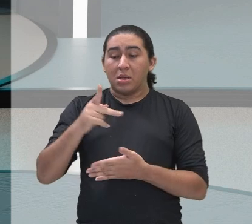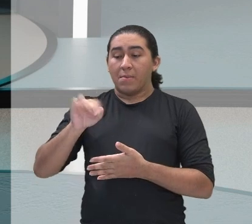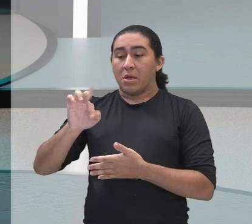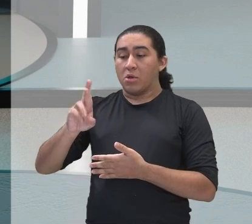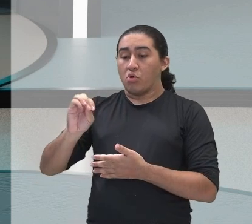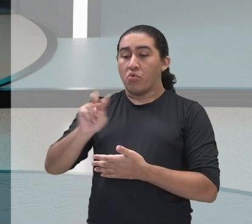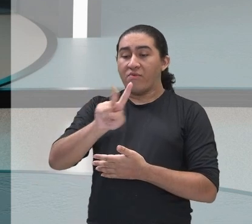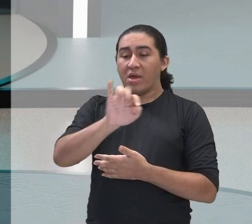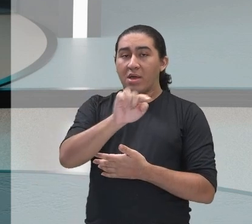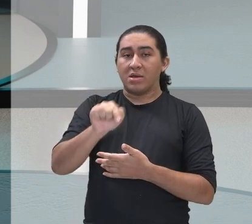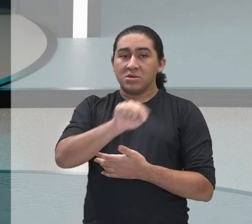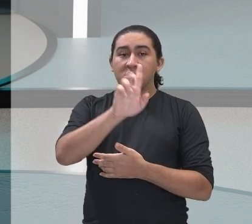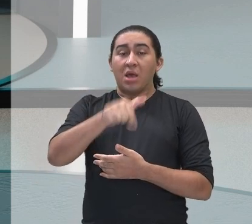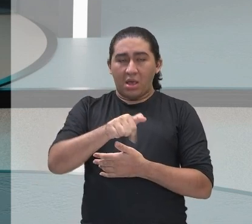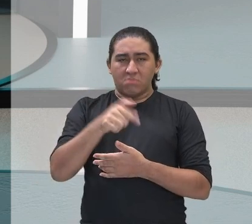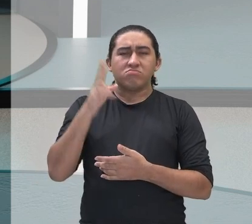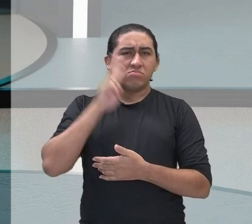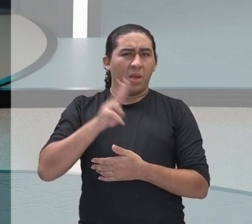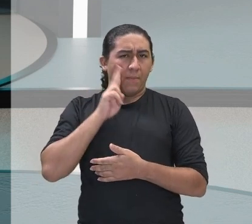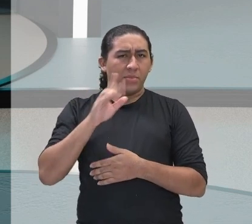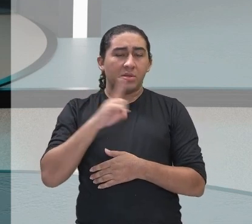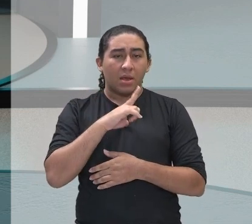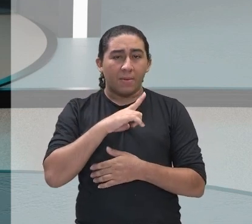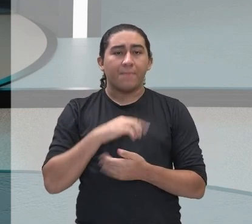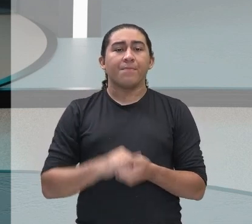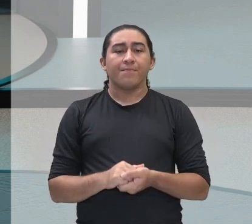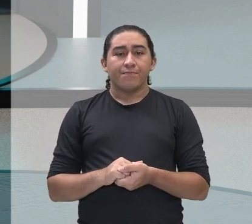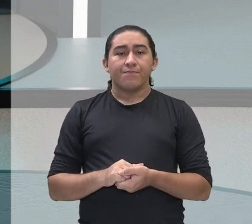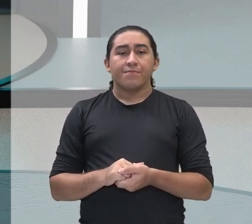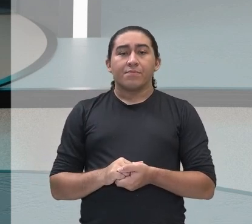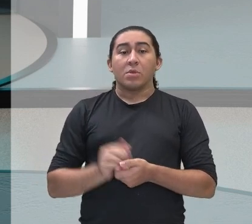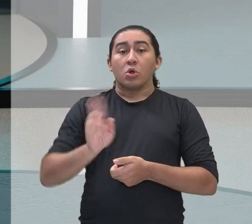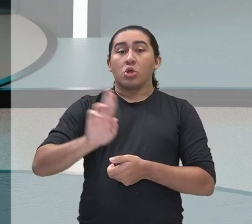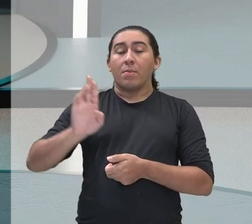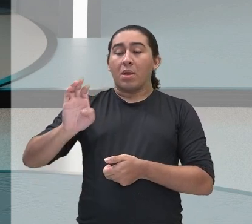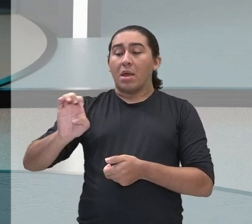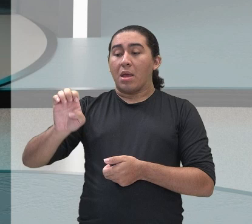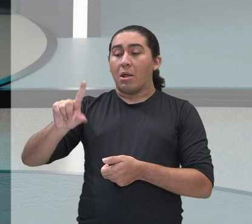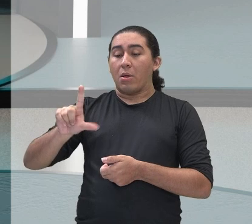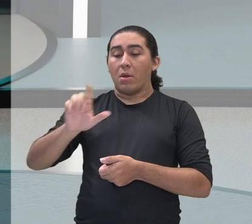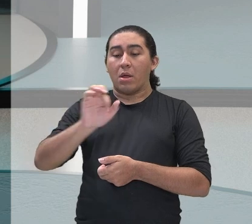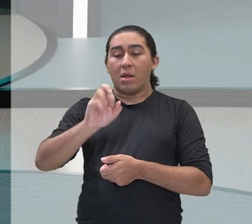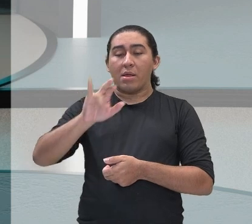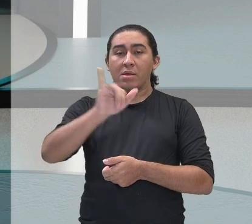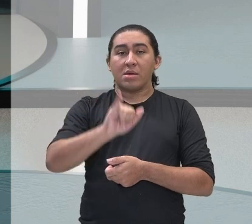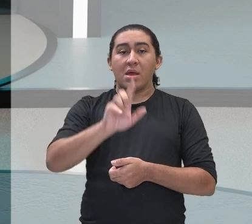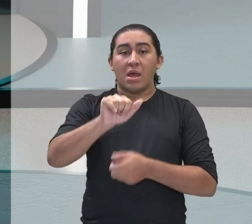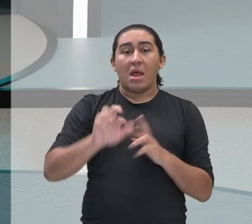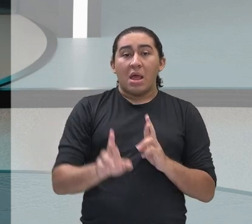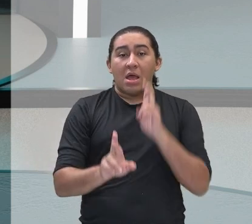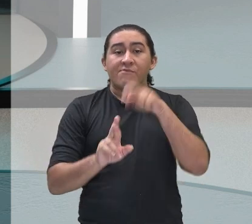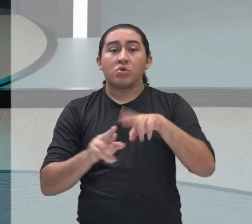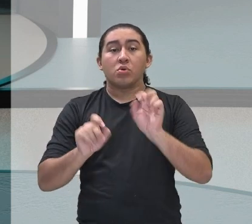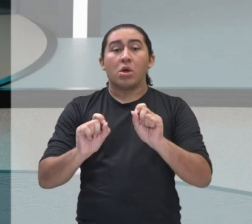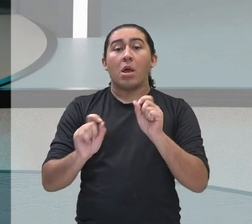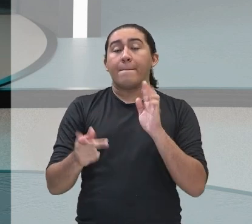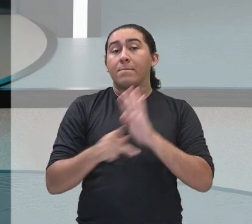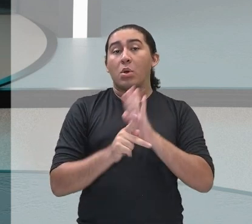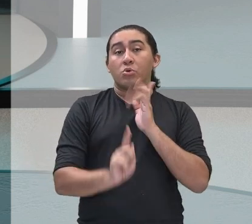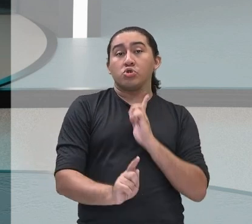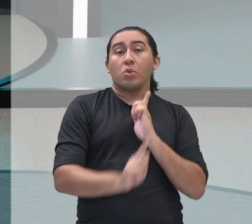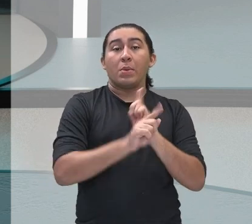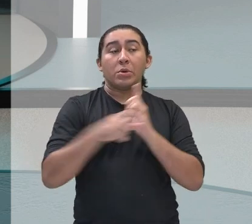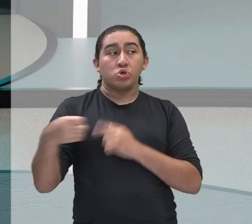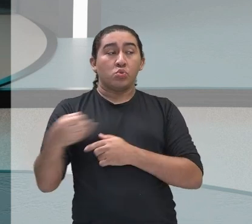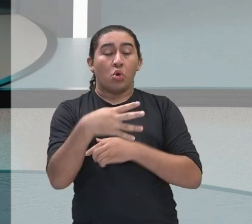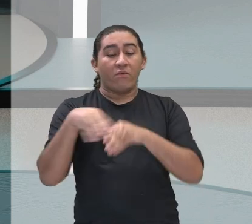Caminha, que eu citei anteriormente, a El Rei Dom Manuel, referindo o descobrimento de uma